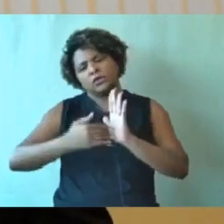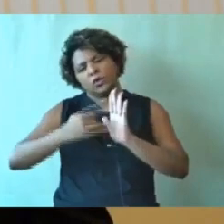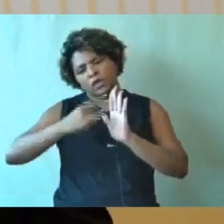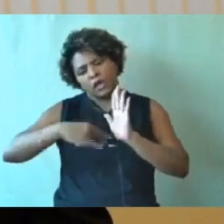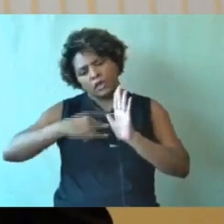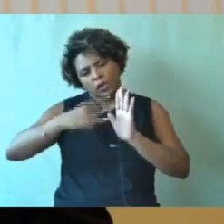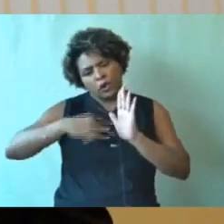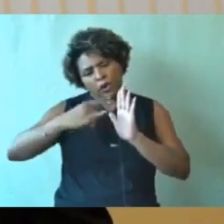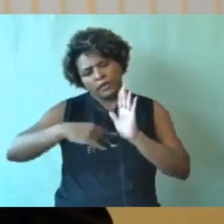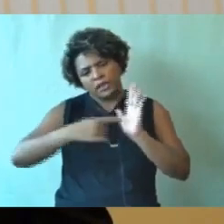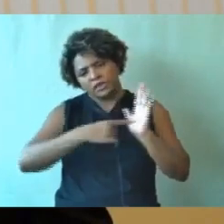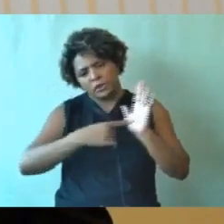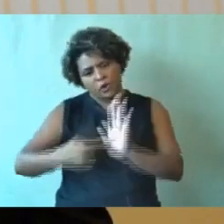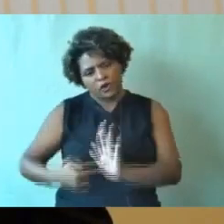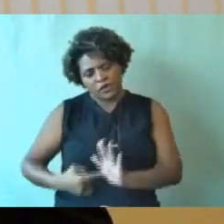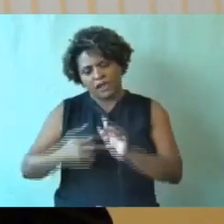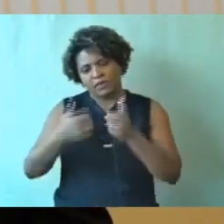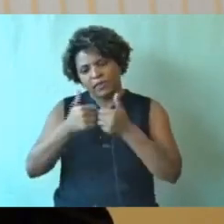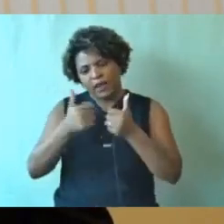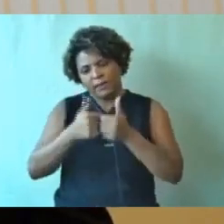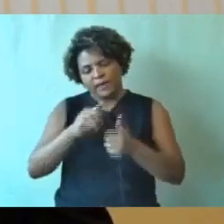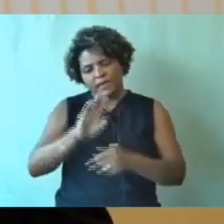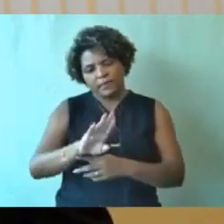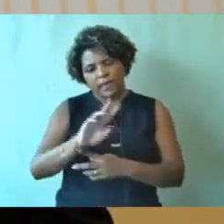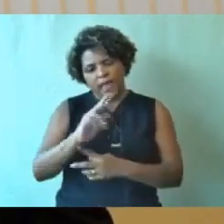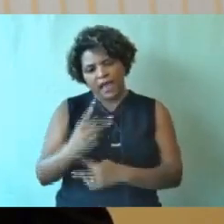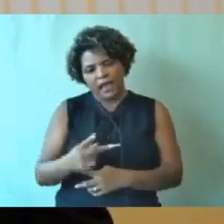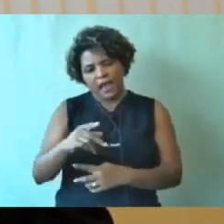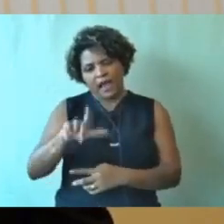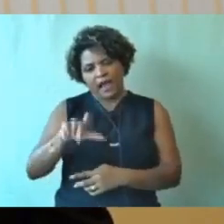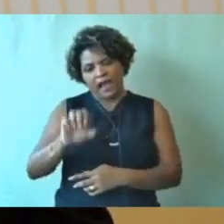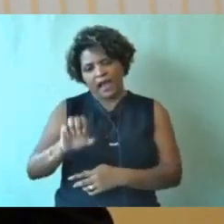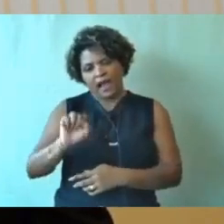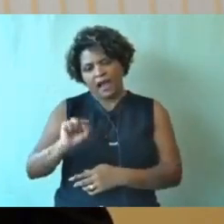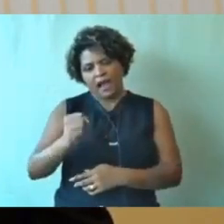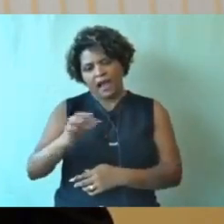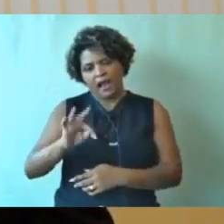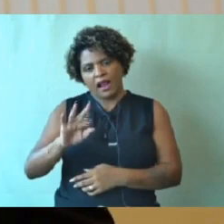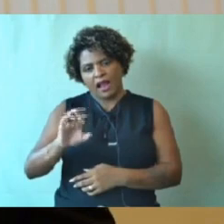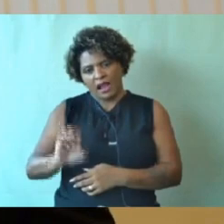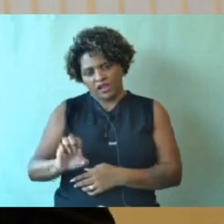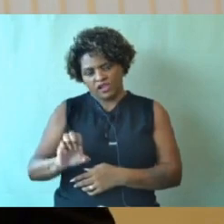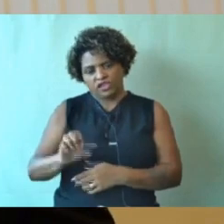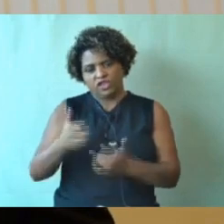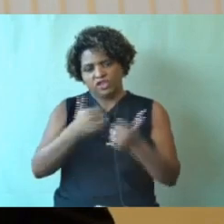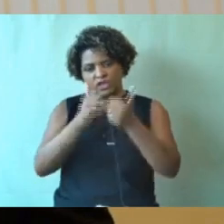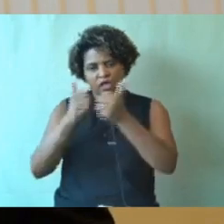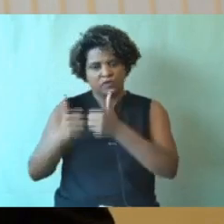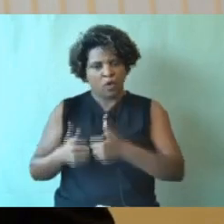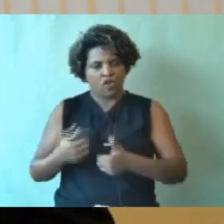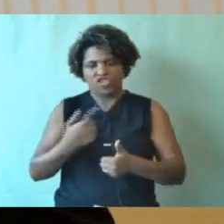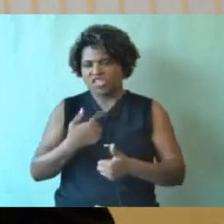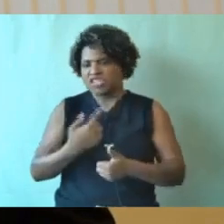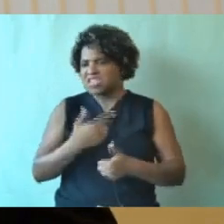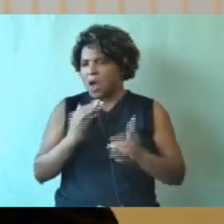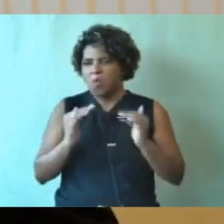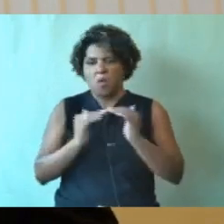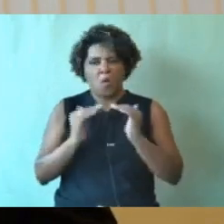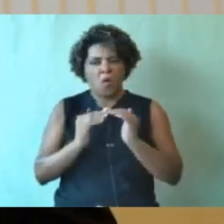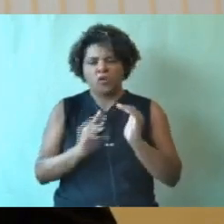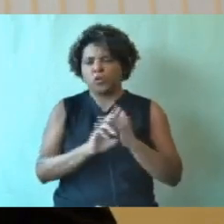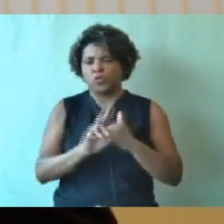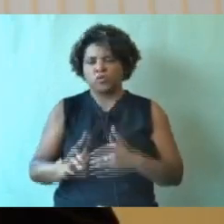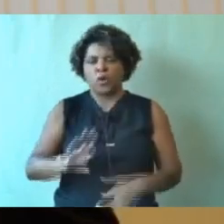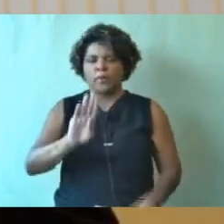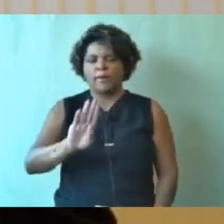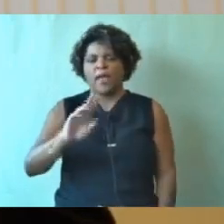apresentada pela BH Leste Transportes, discordo do nome BH Leste, falei isso para o Nilo e Gonçalves Júnior, ele não deveria ter colocado o nome